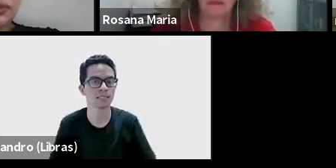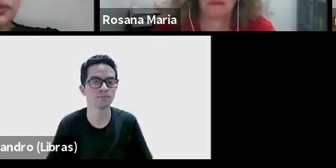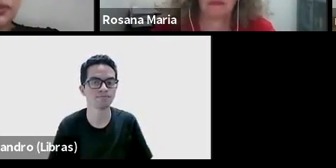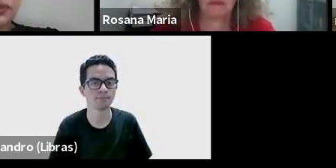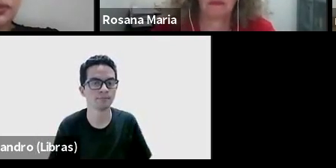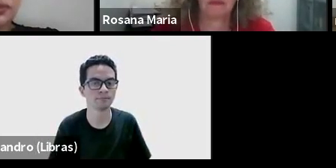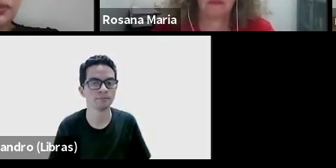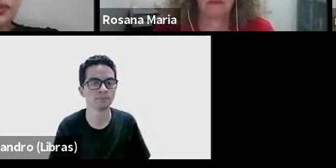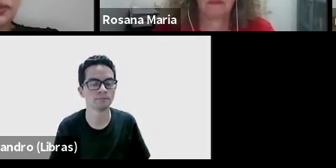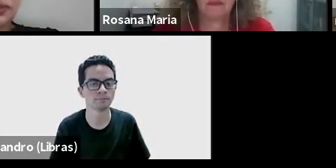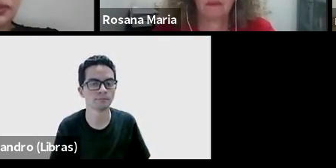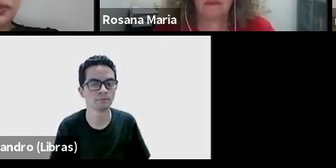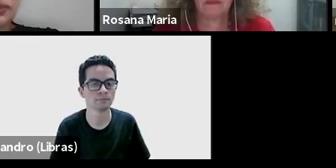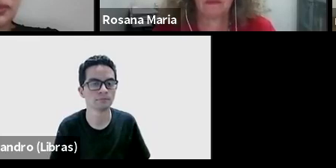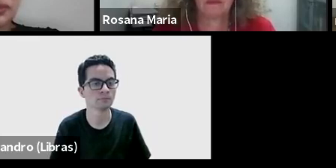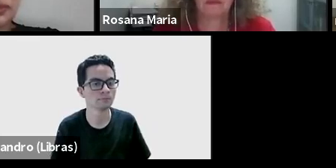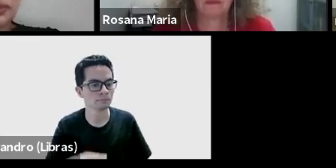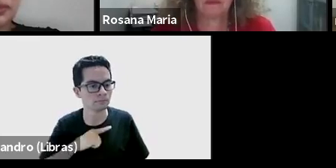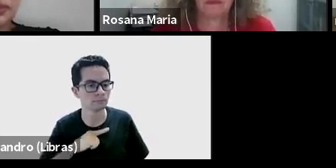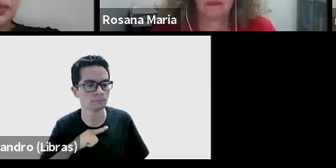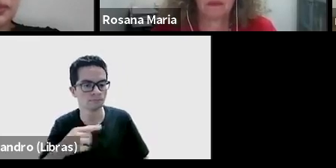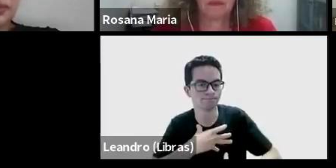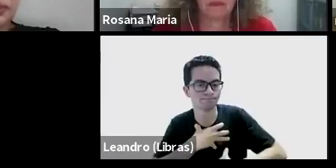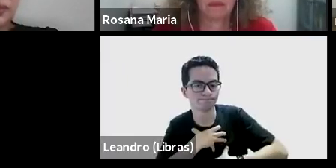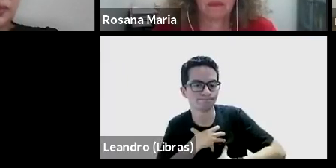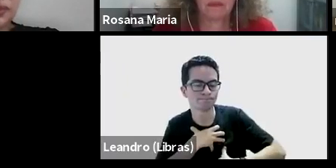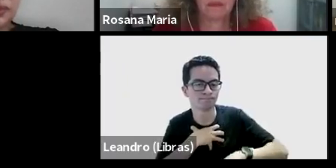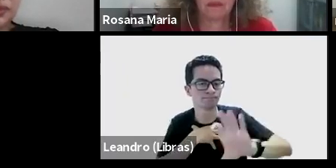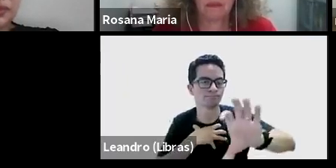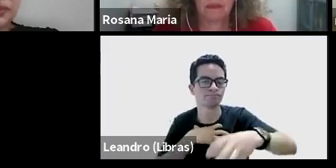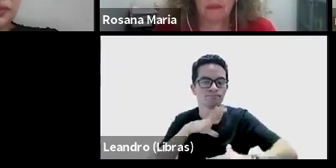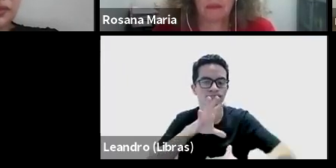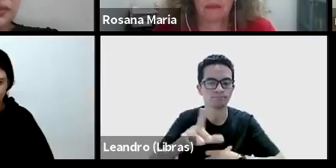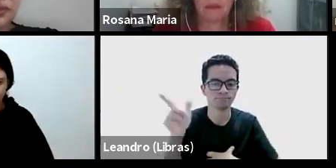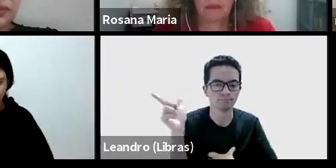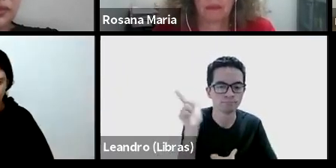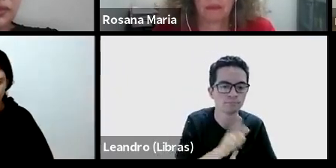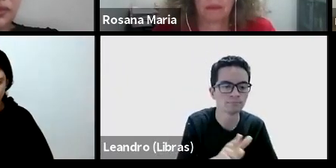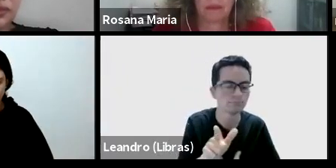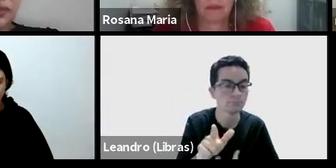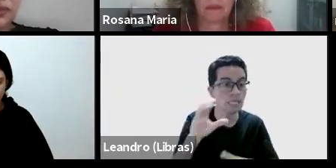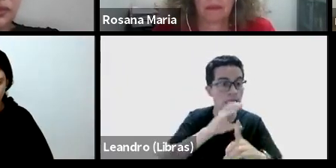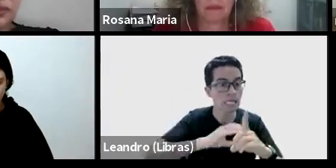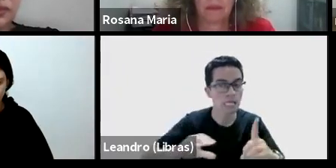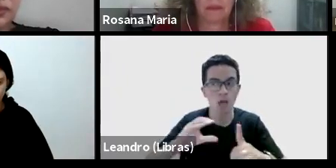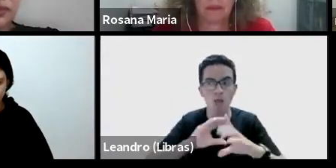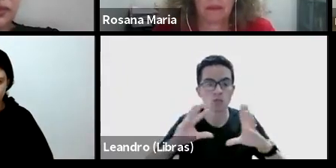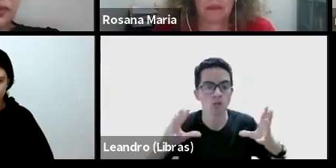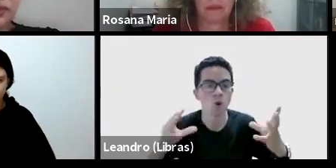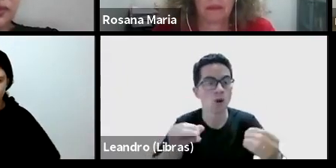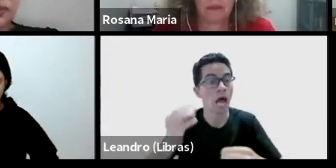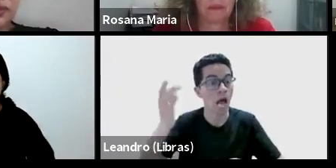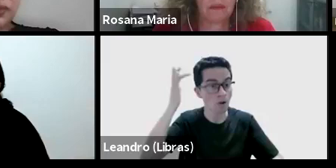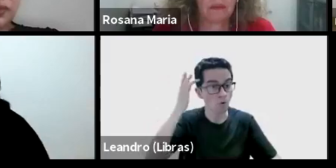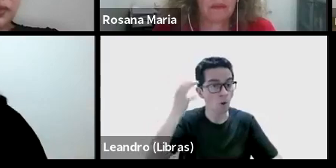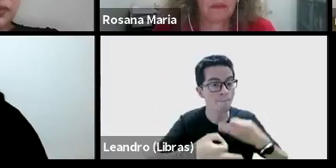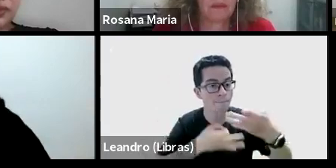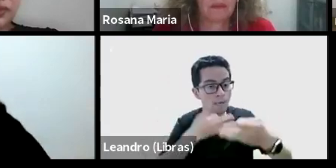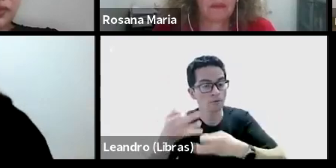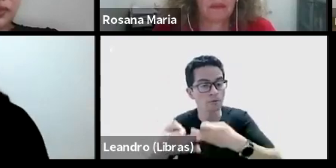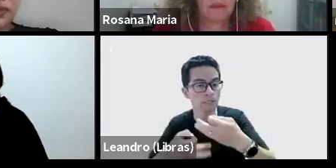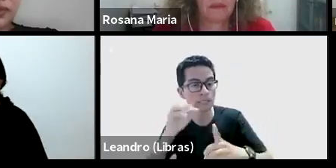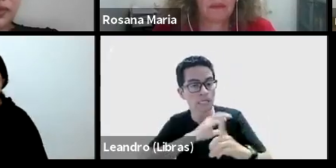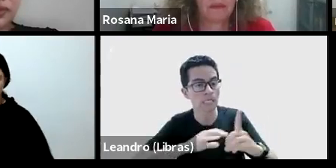criar ali uma sensibilidade para as questões, né, cidadãs, e aí eu acho que assim, as questões de cidadania são